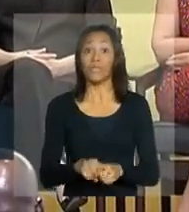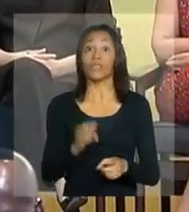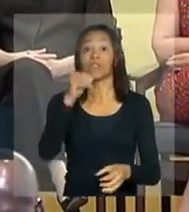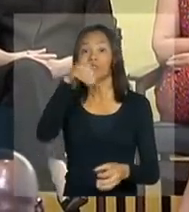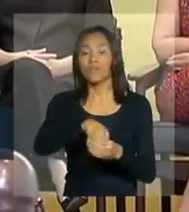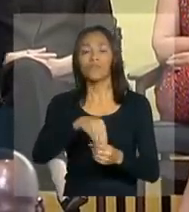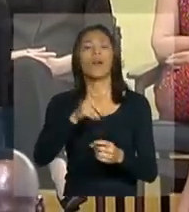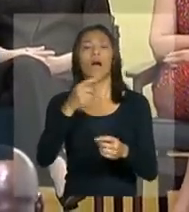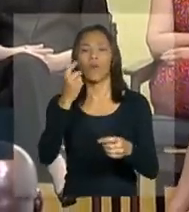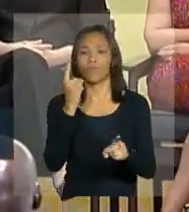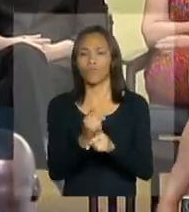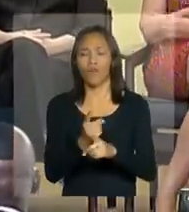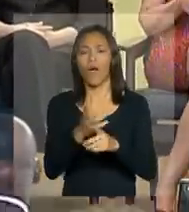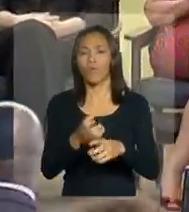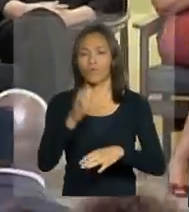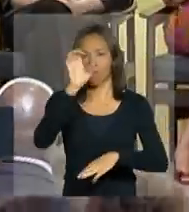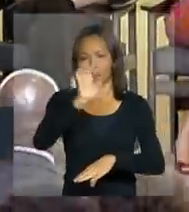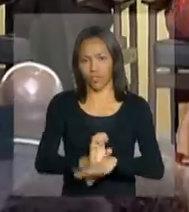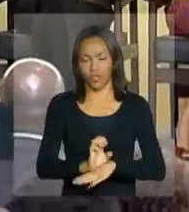de